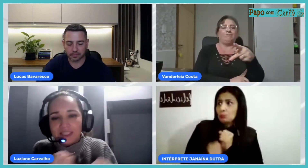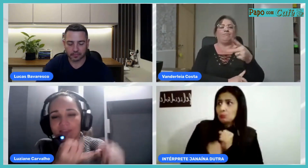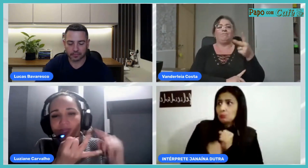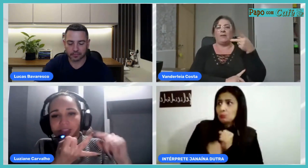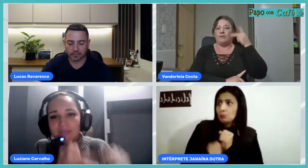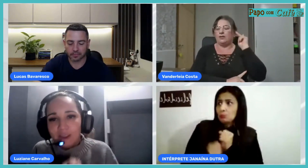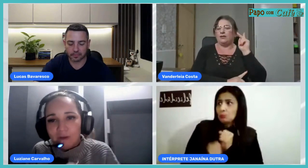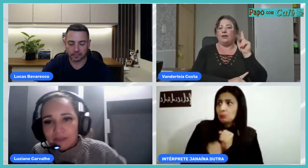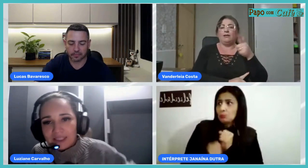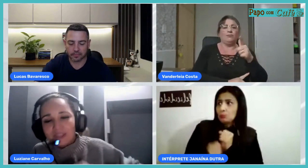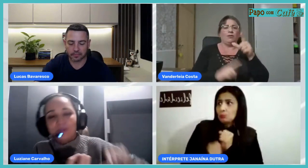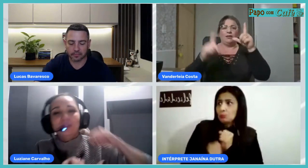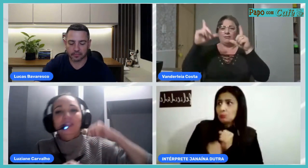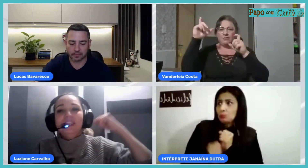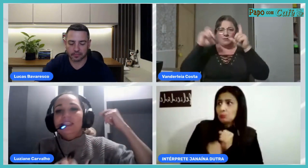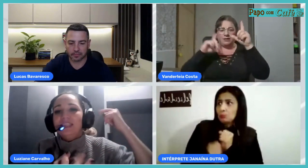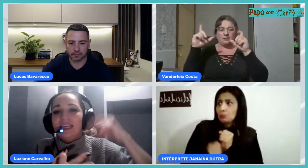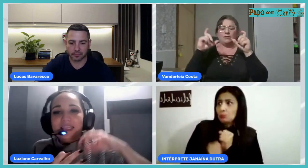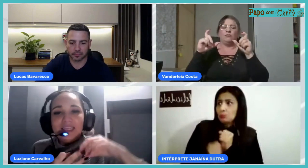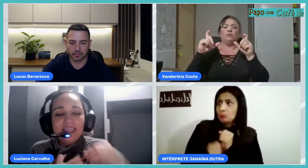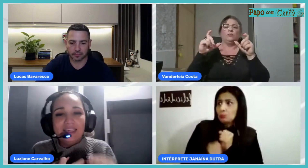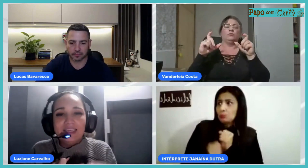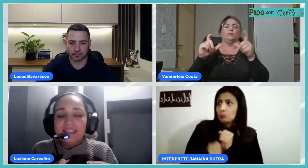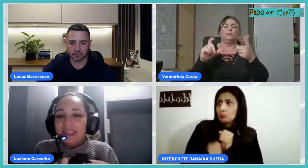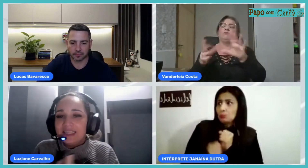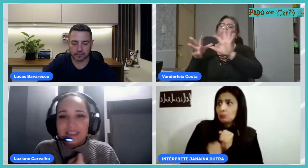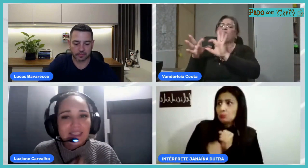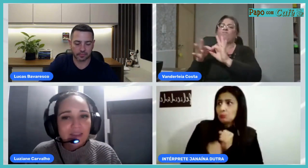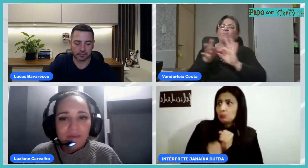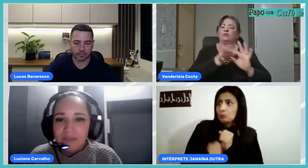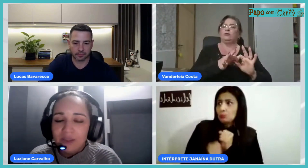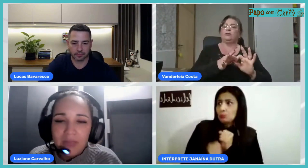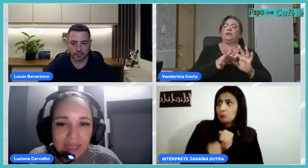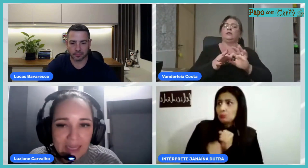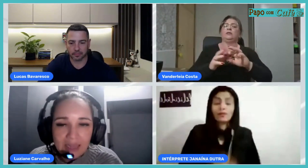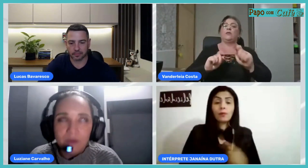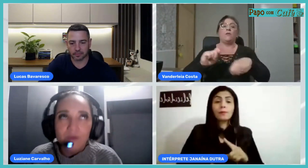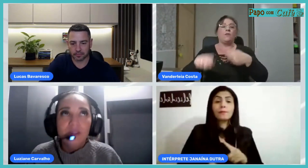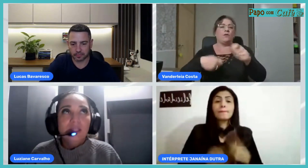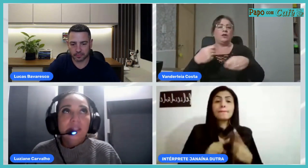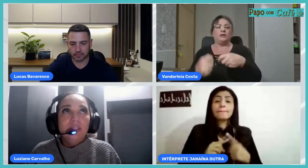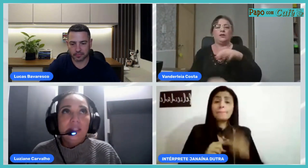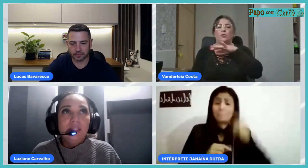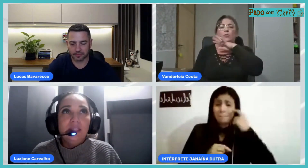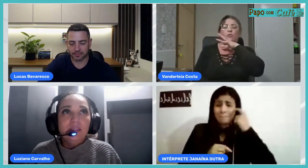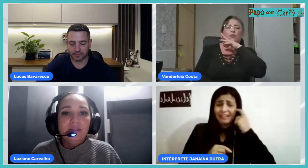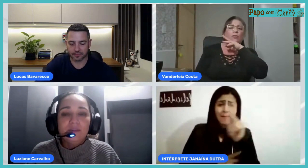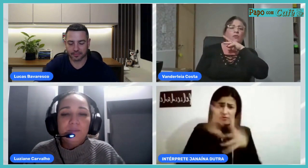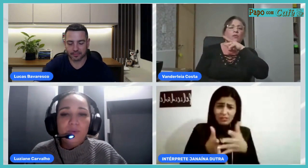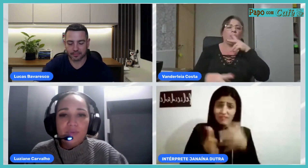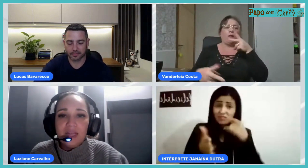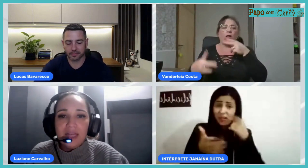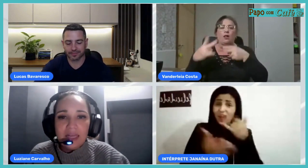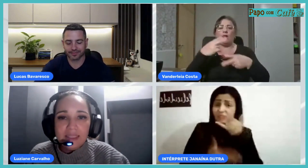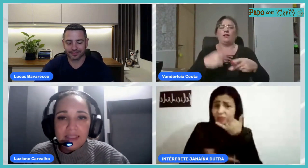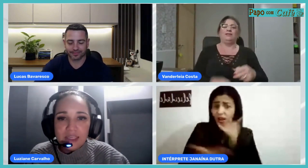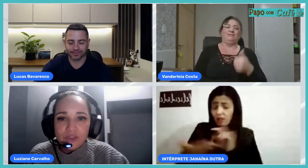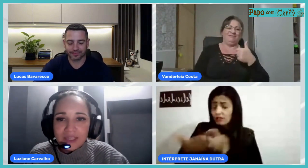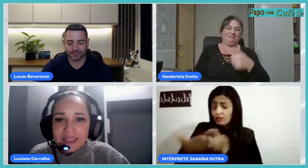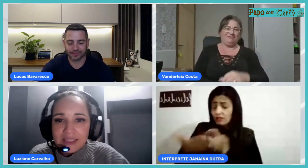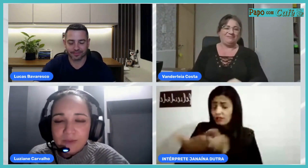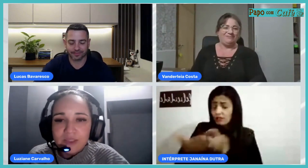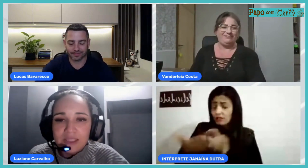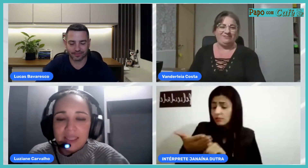tem expressão, não tem contexto, né? A sinalização não é legal. E por falar